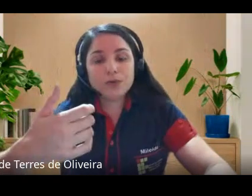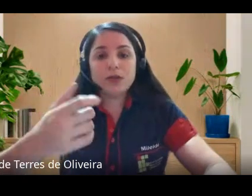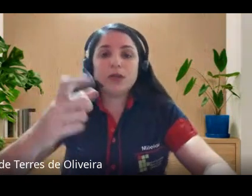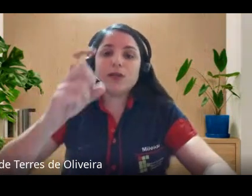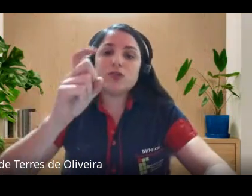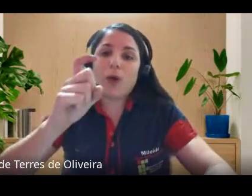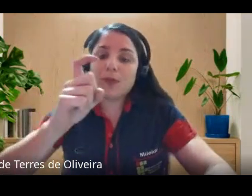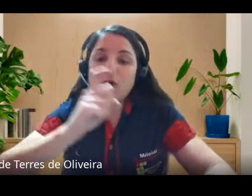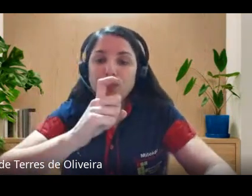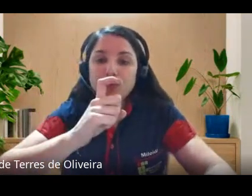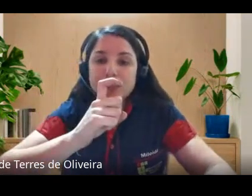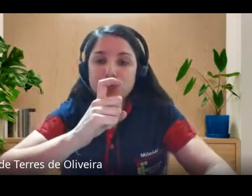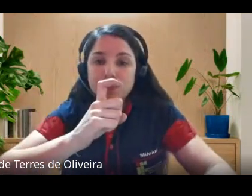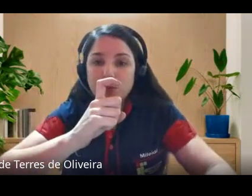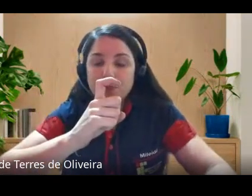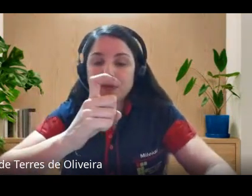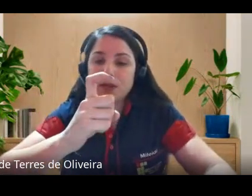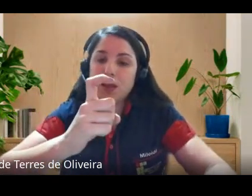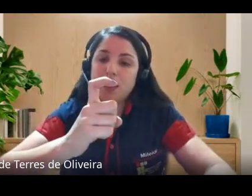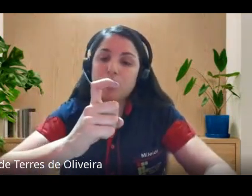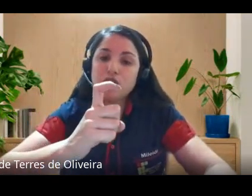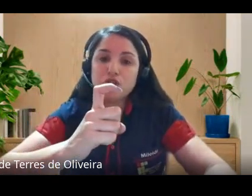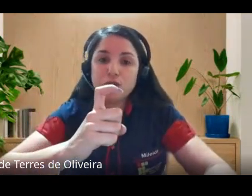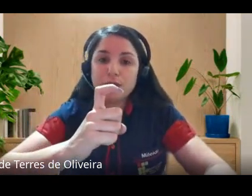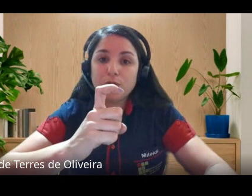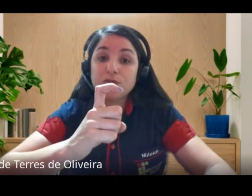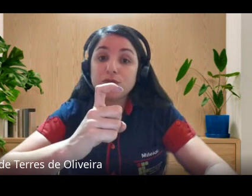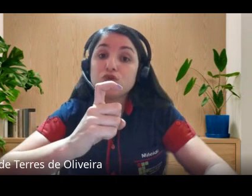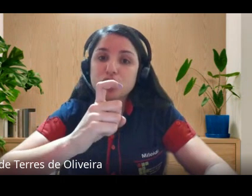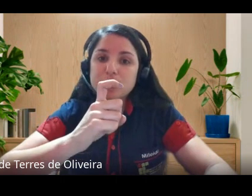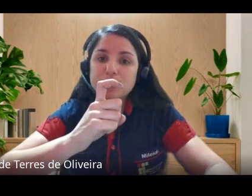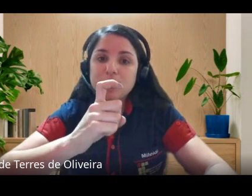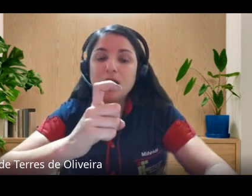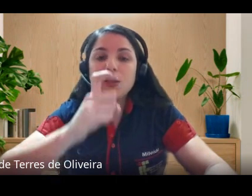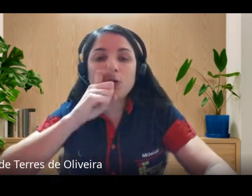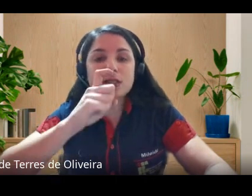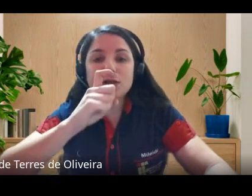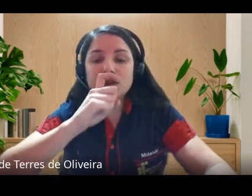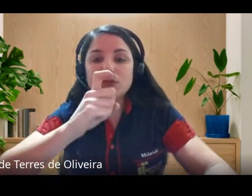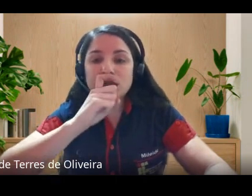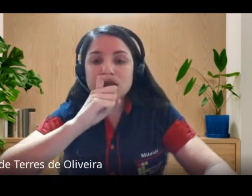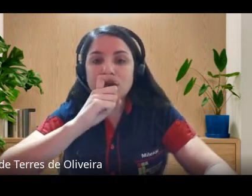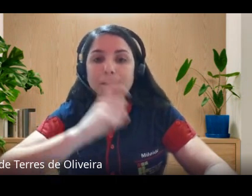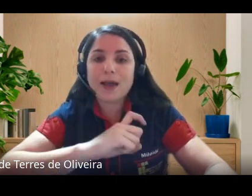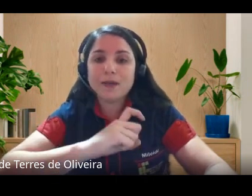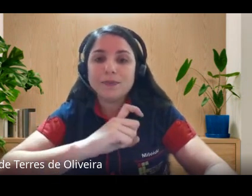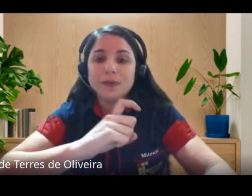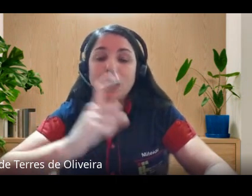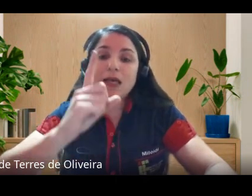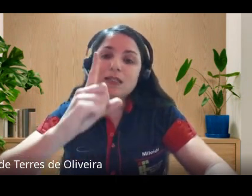outro. Então, olha só. Configuração de mão é o ganchinho. É como se fosse o X encostado aqui no nariz, ó.